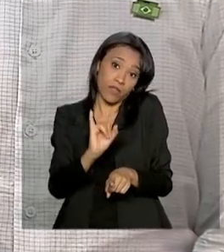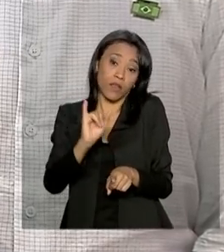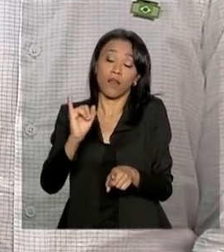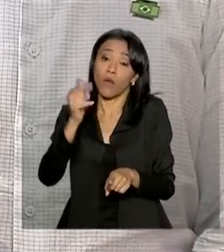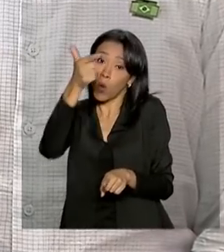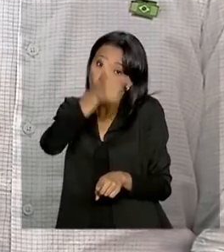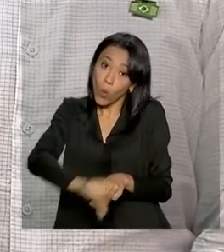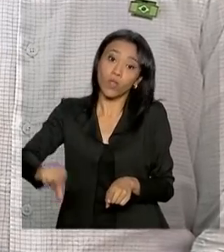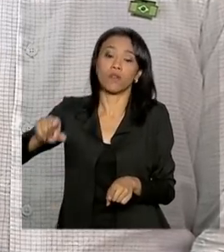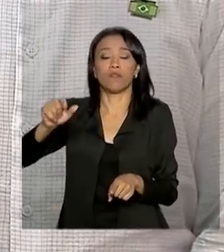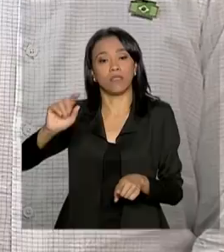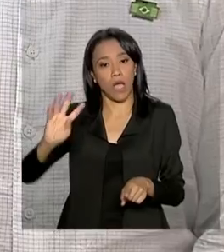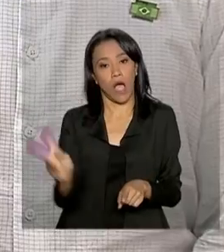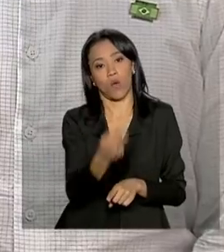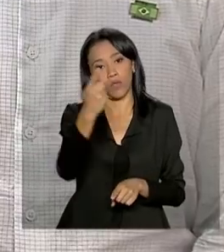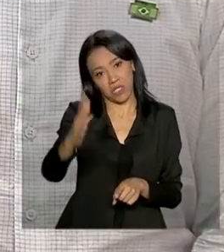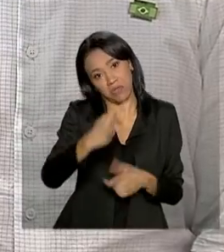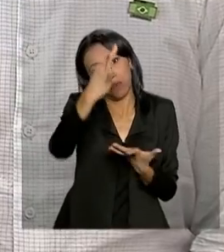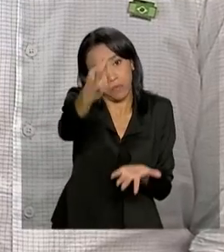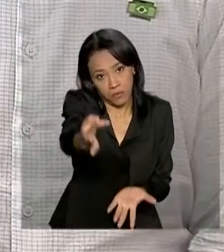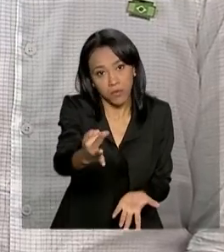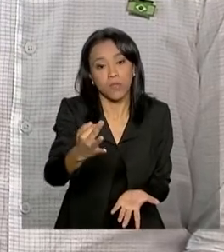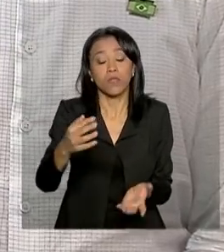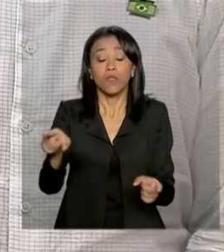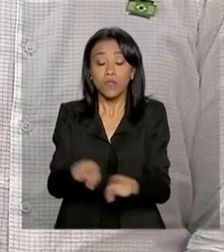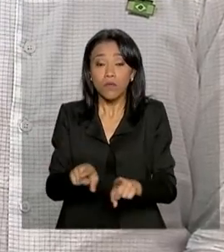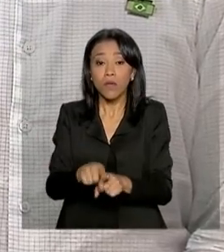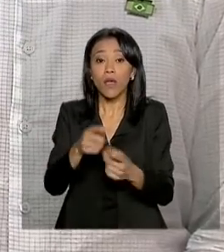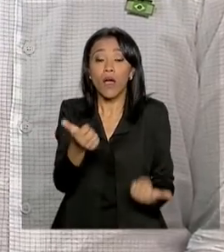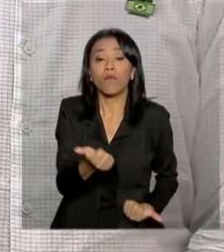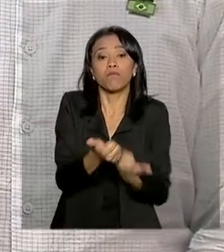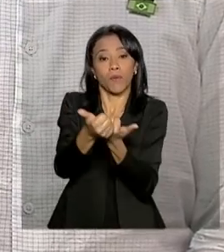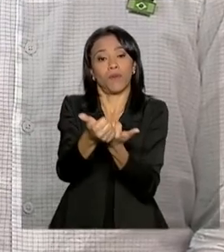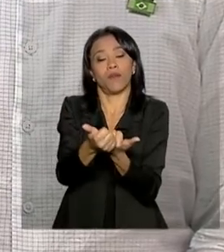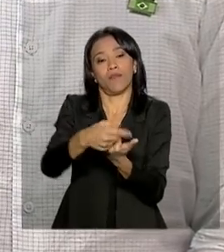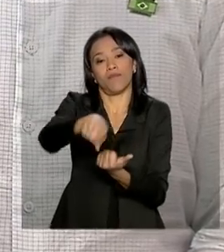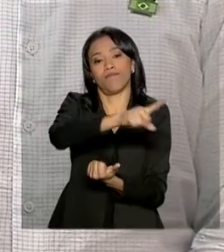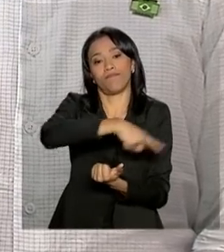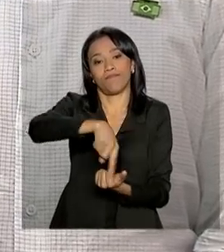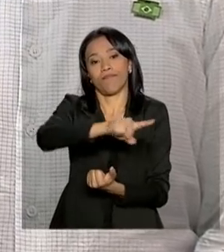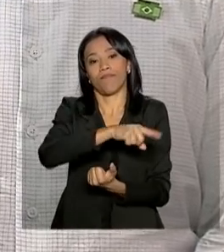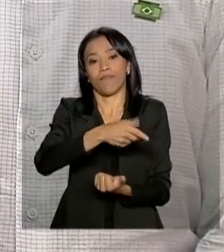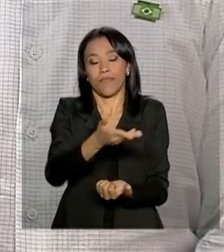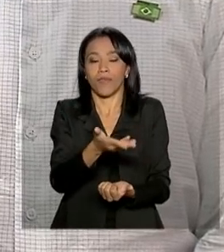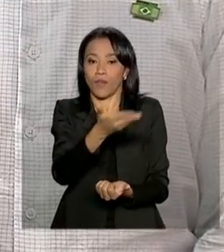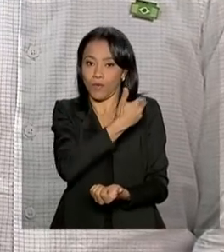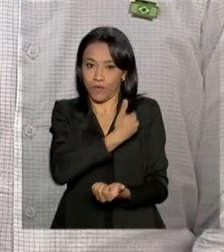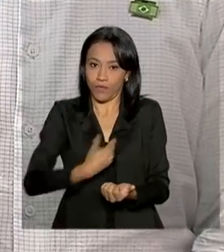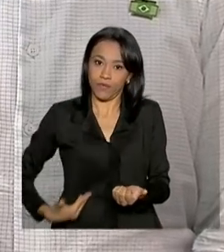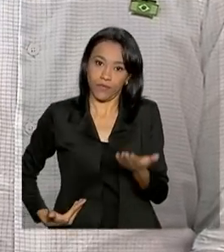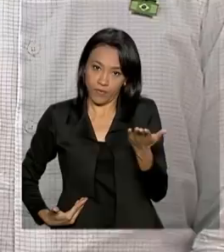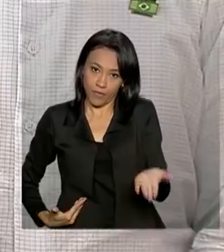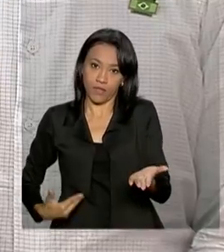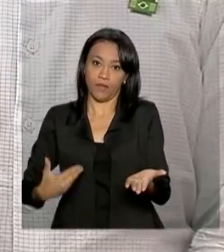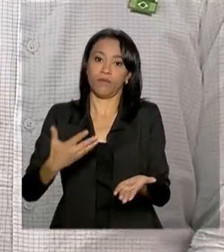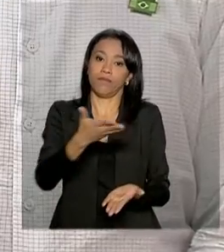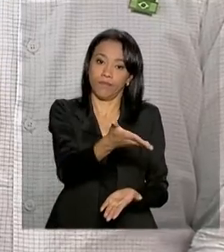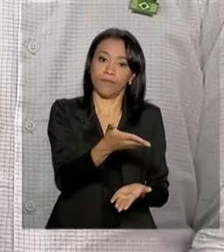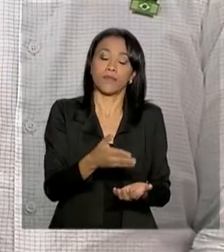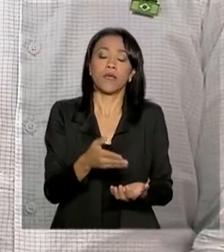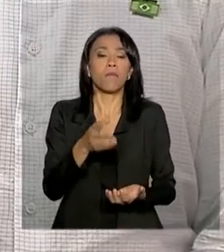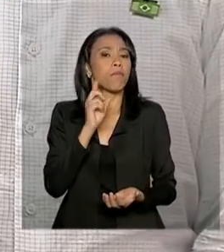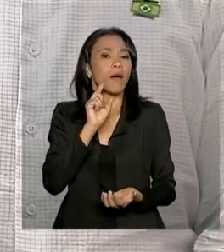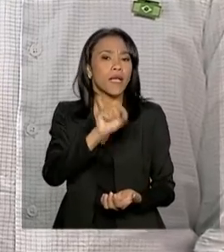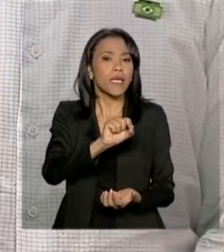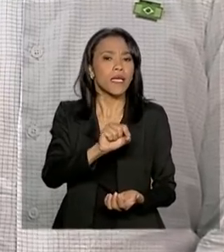possam ocorrer e, principalmente, dar apoio às autoridades, principalmente no que diz respeito à Defesa Civil, para